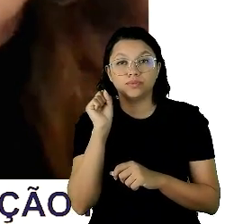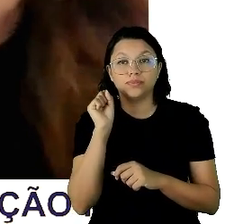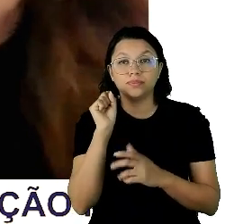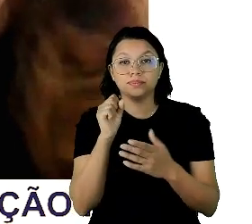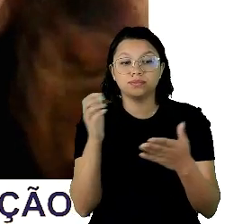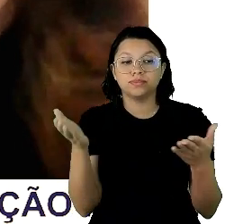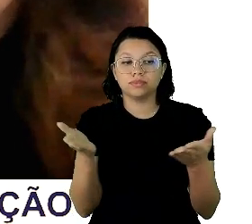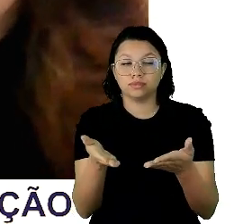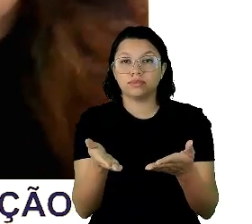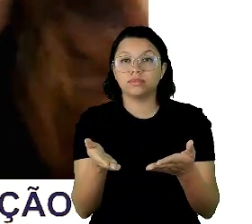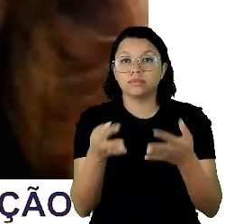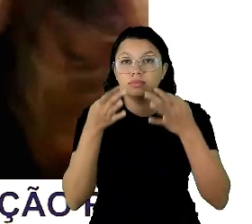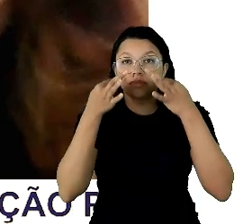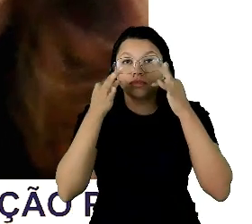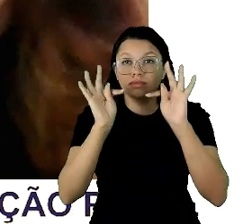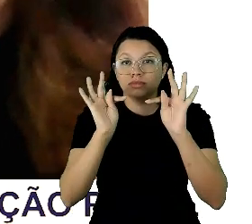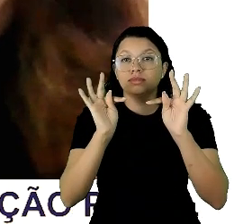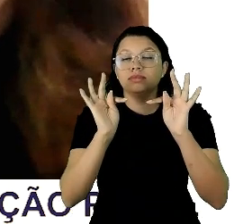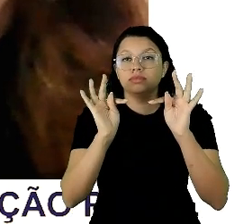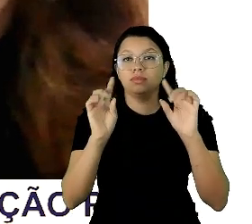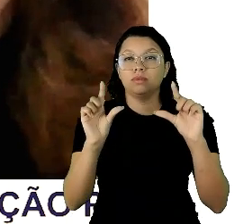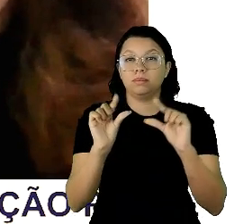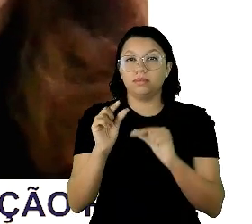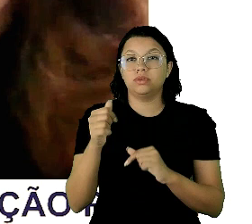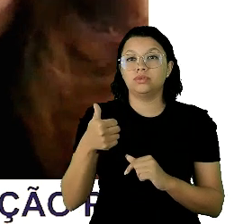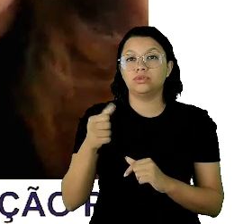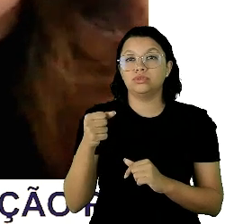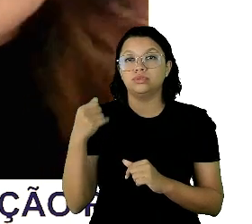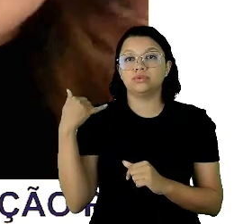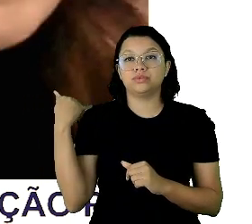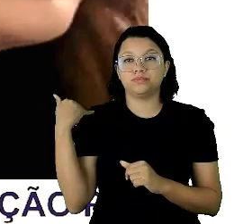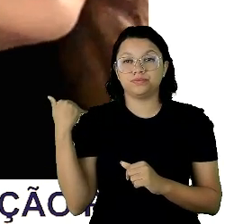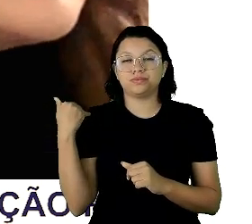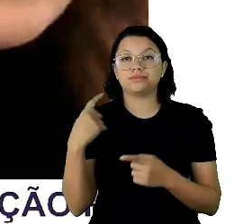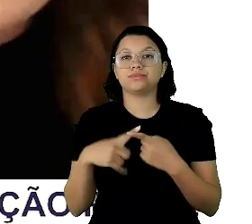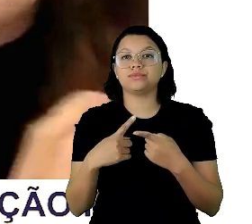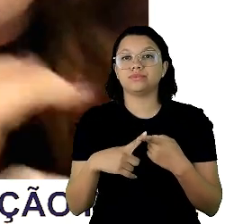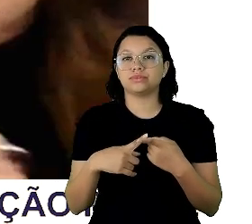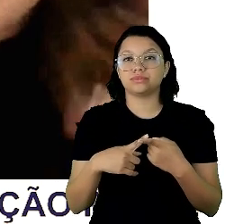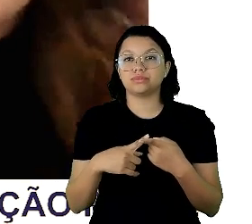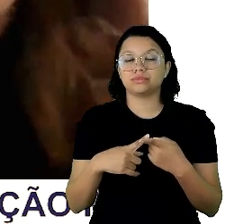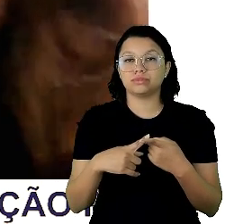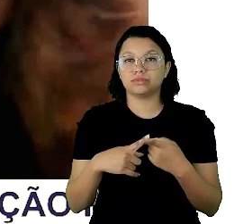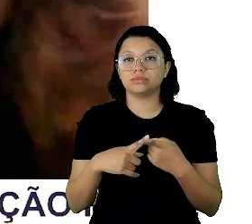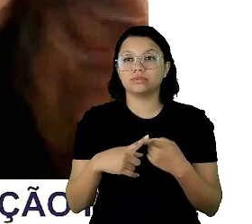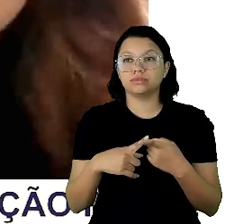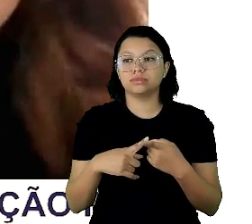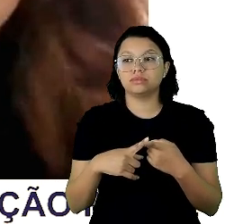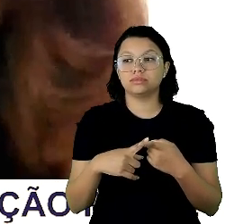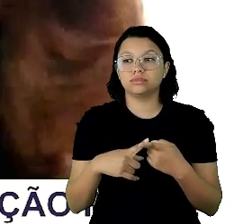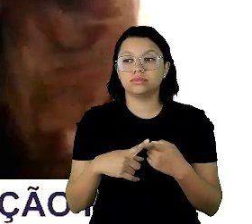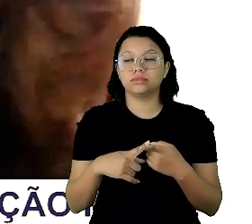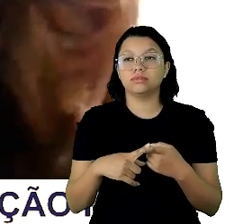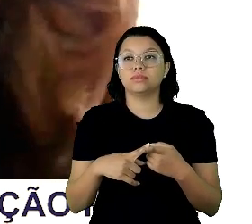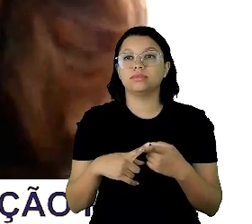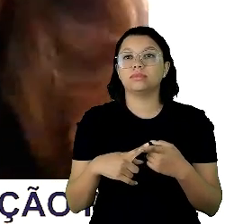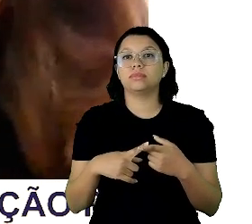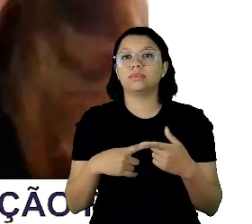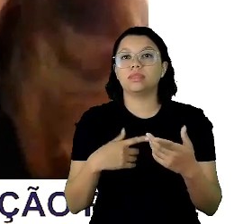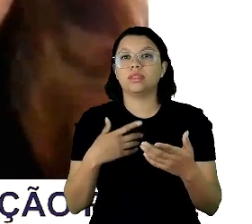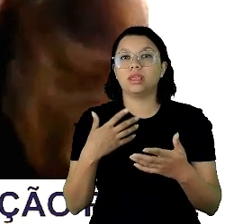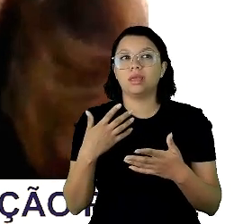testemunhas menores, porque é uma oitiva que tem uma tendência a se perder, precisa ter todo um